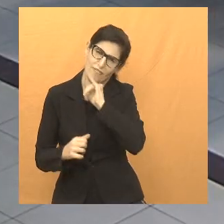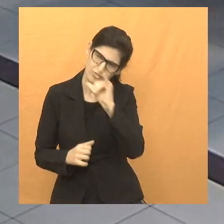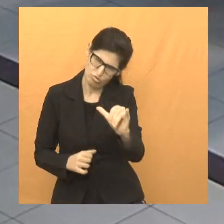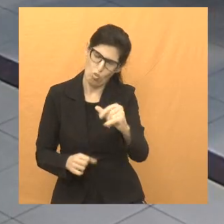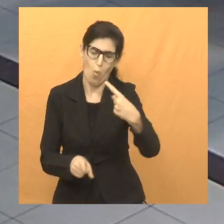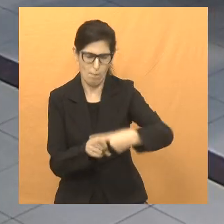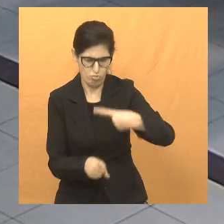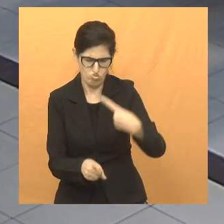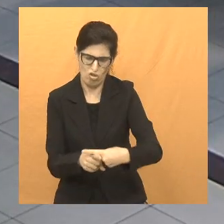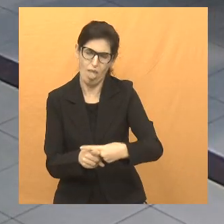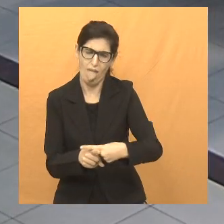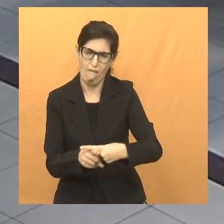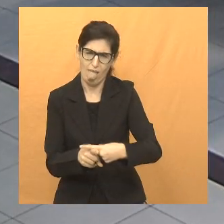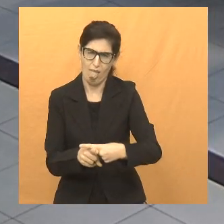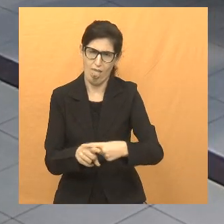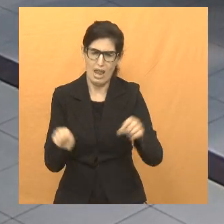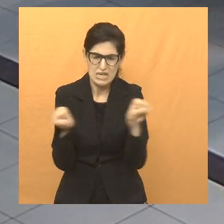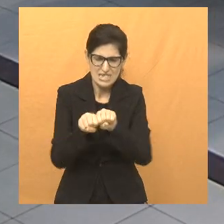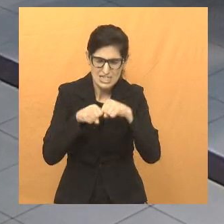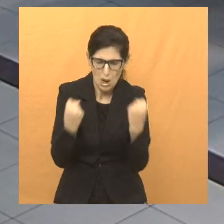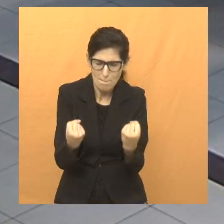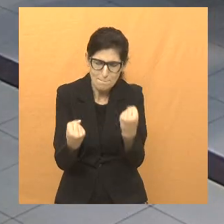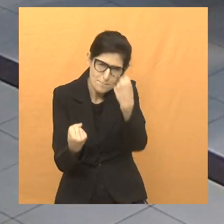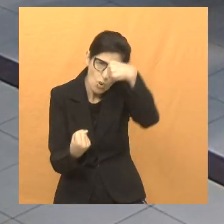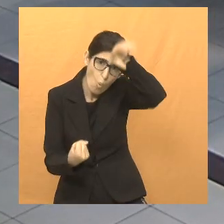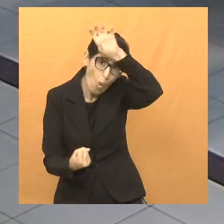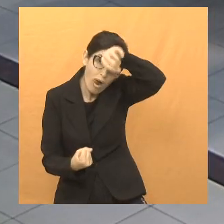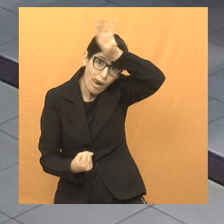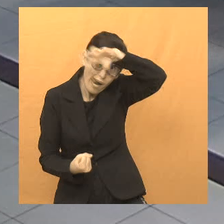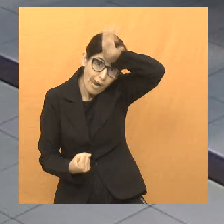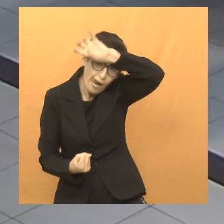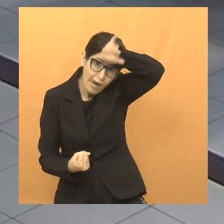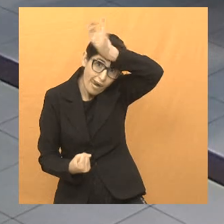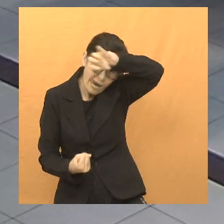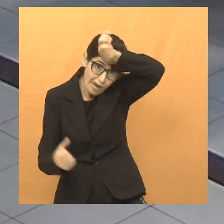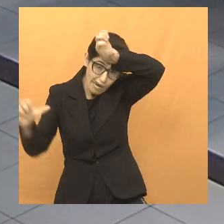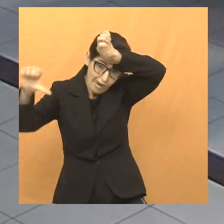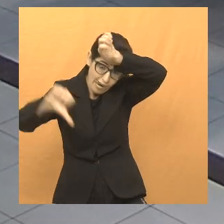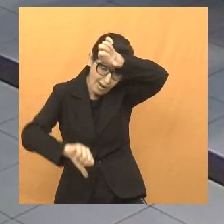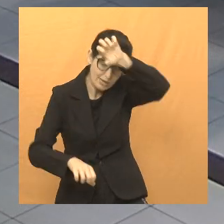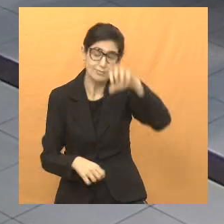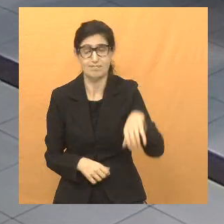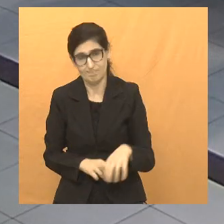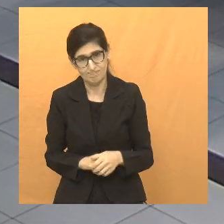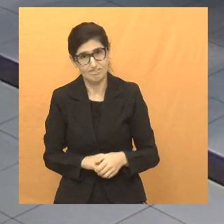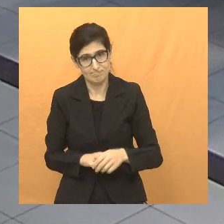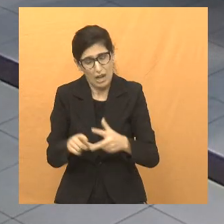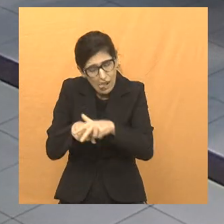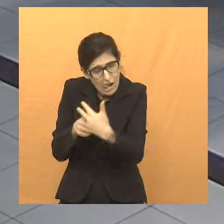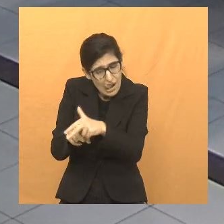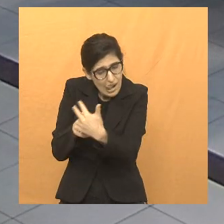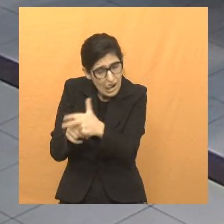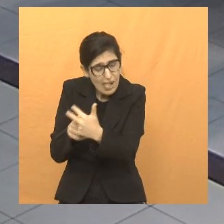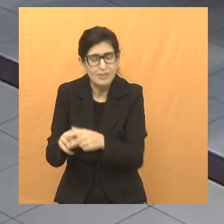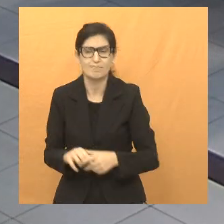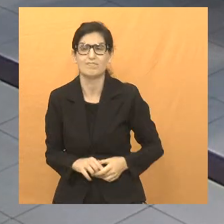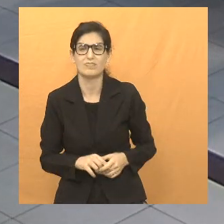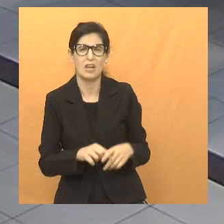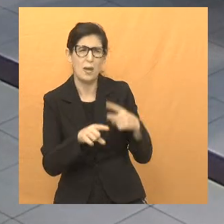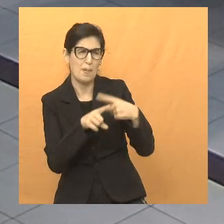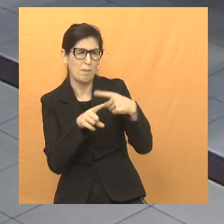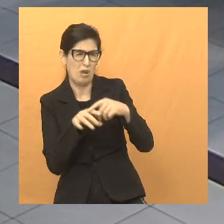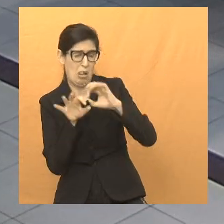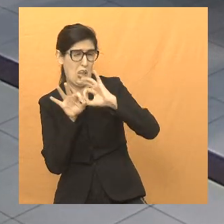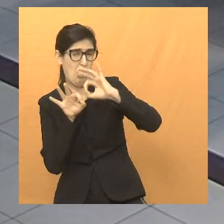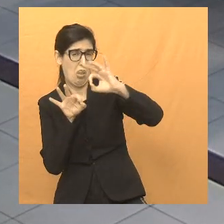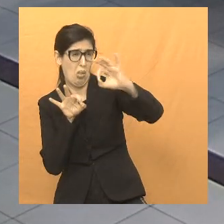ido buscar lá, né? Porque o Santa Cruz tem se mostrado um lugar que tem muito atendimento de emergência. Que é a única de 12 horas naquela zona oeste, né? E realmente é